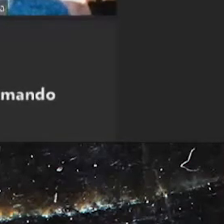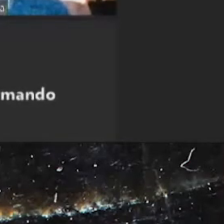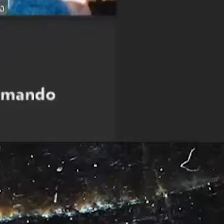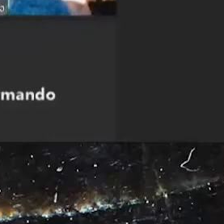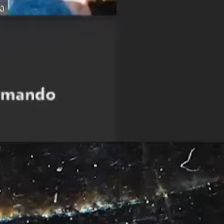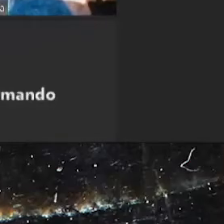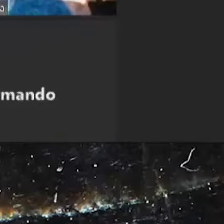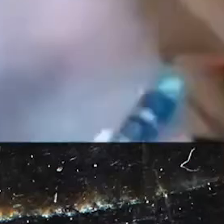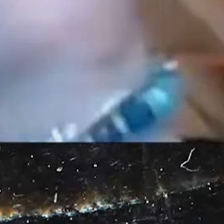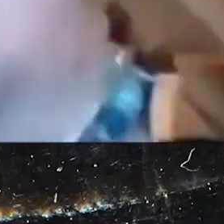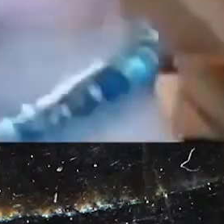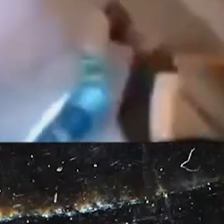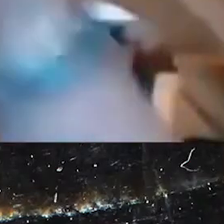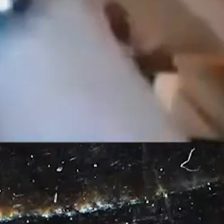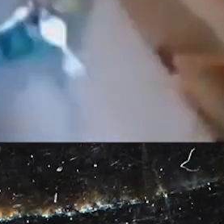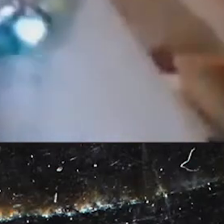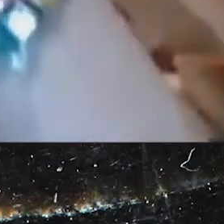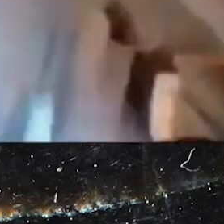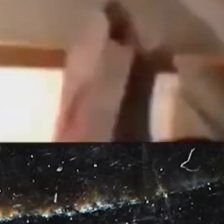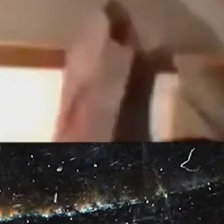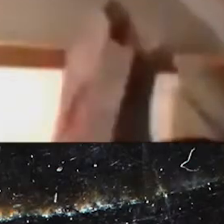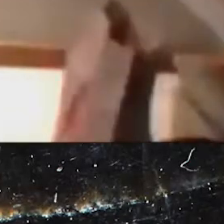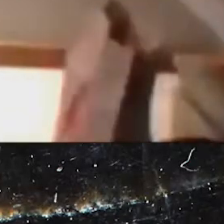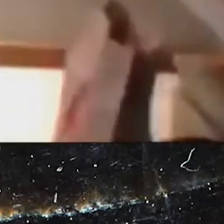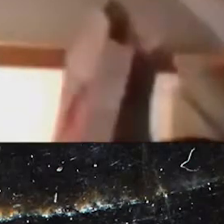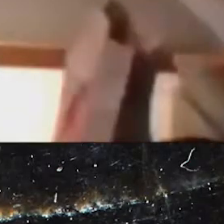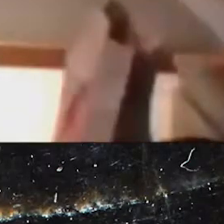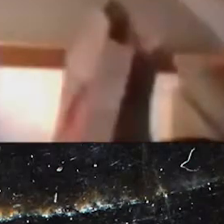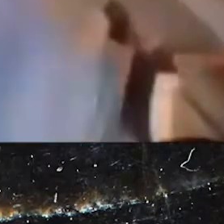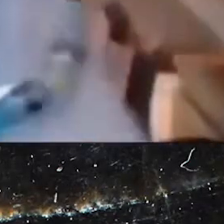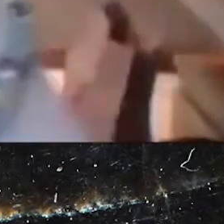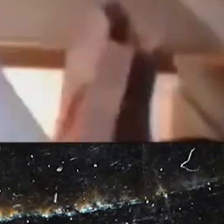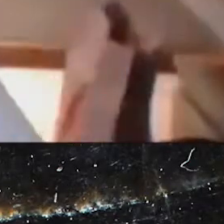Caroline Guterres de Souza.